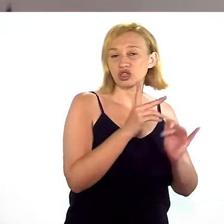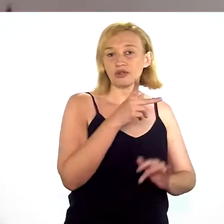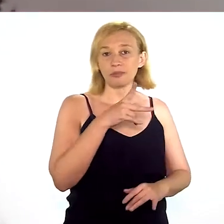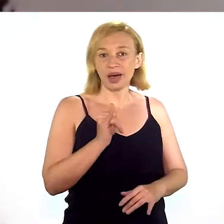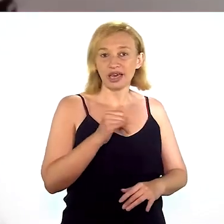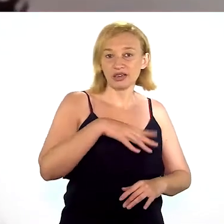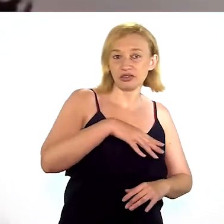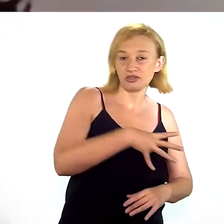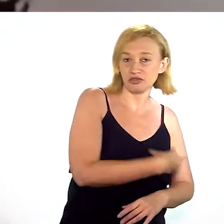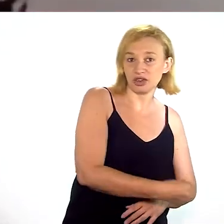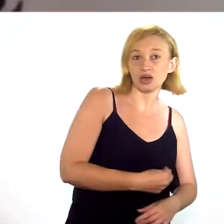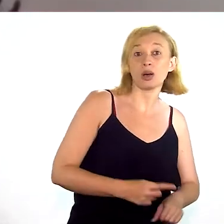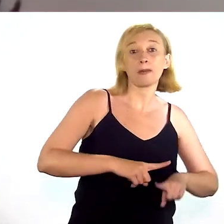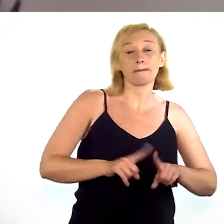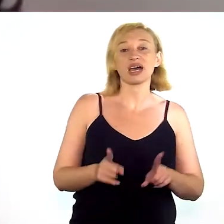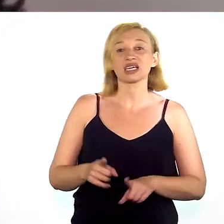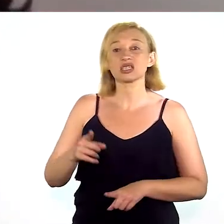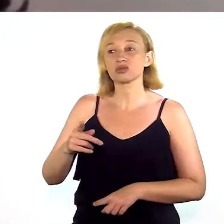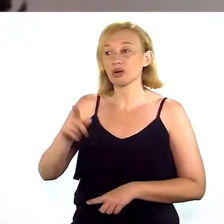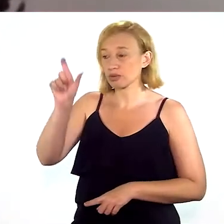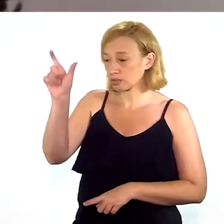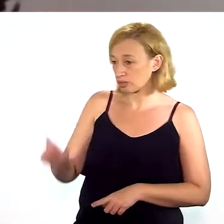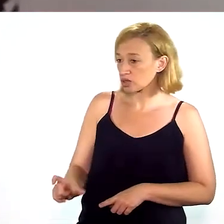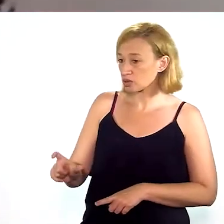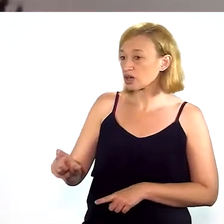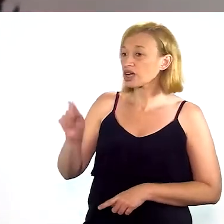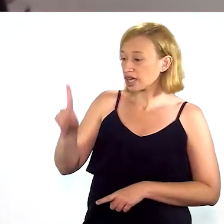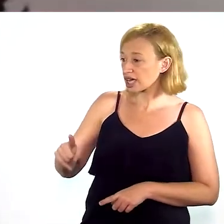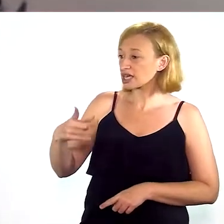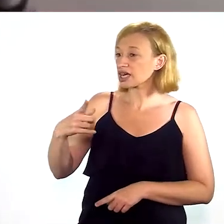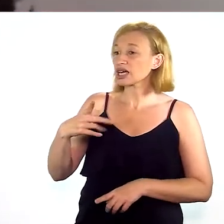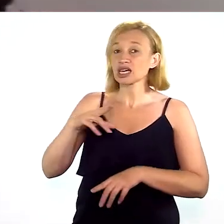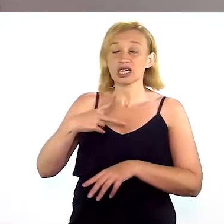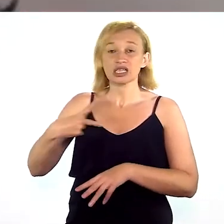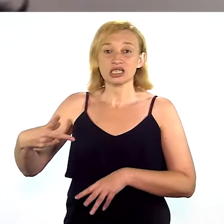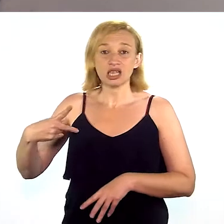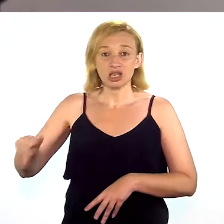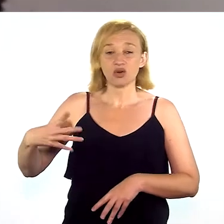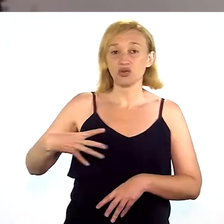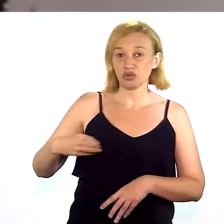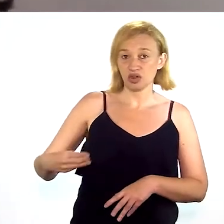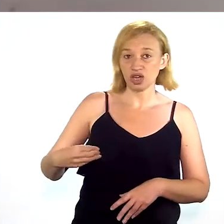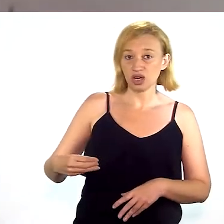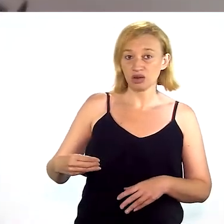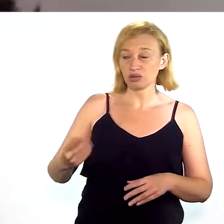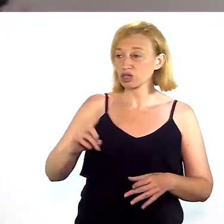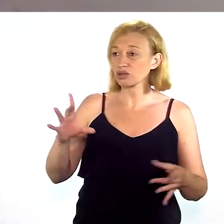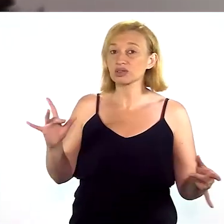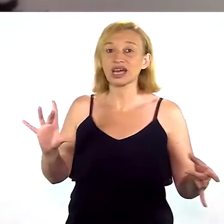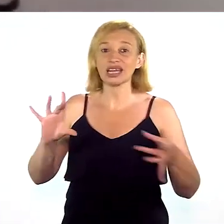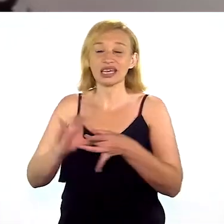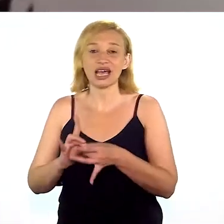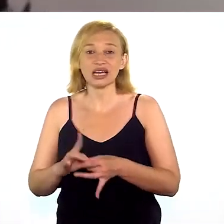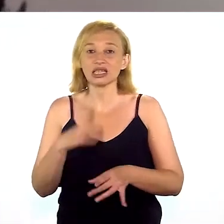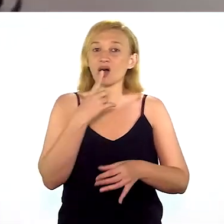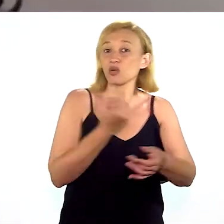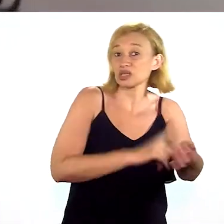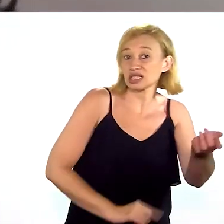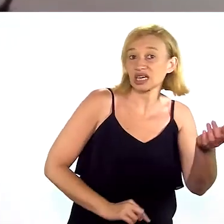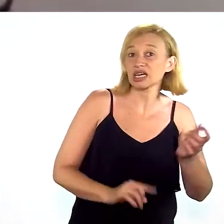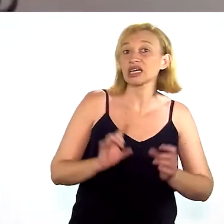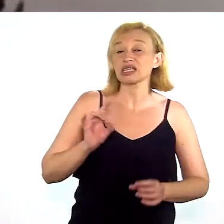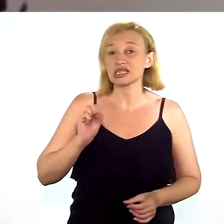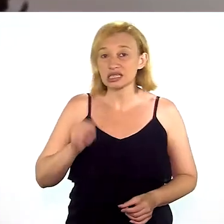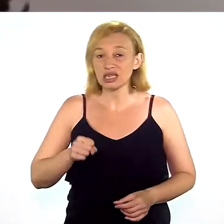filho, ele está falando de alguém que é seu filho por motivos vários, que não estão ligadas ao sangue, né, que estão ligadas